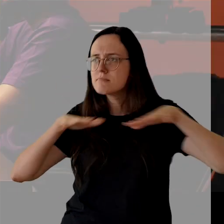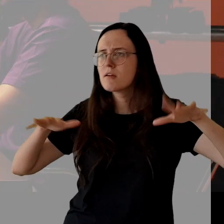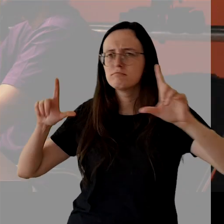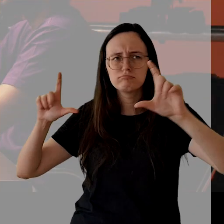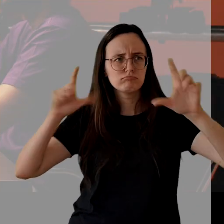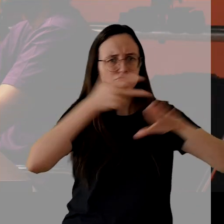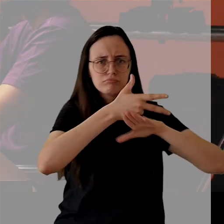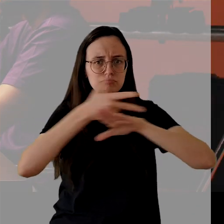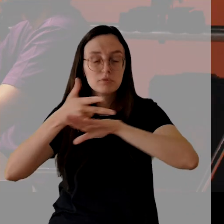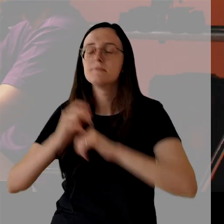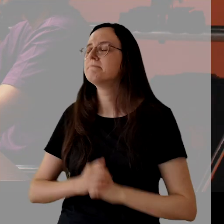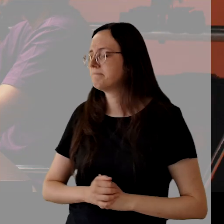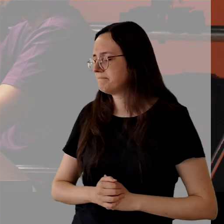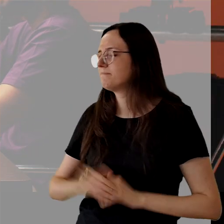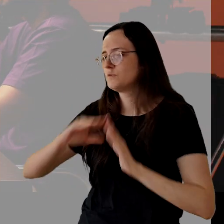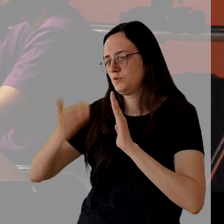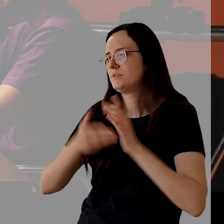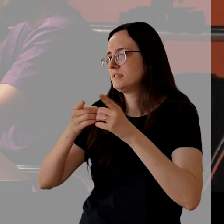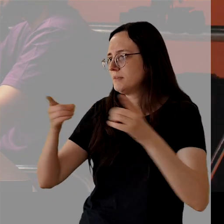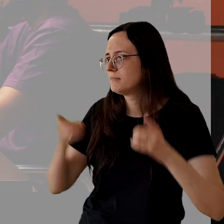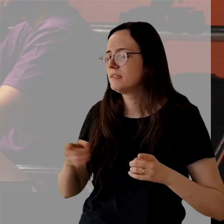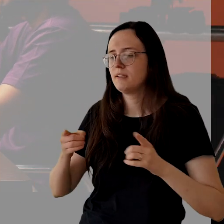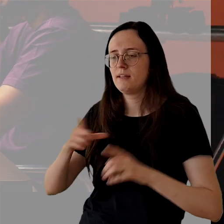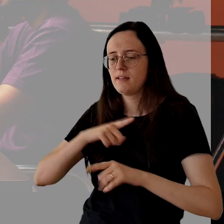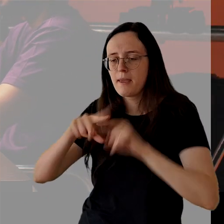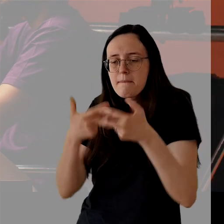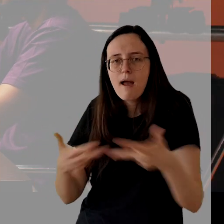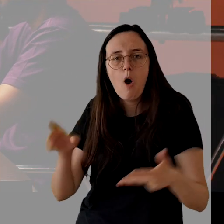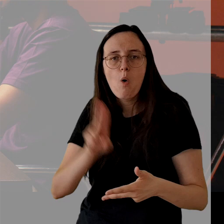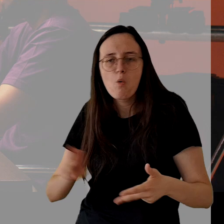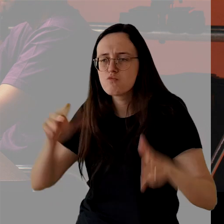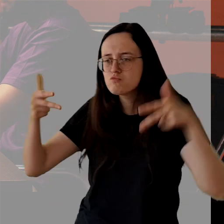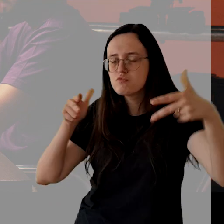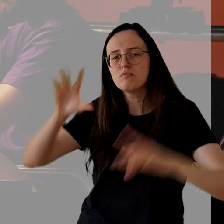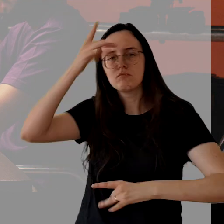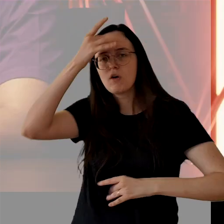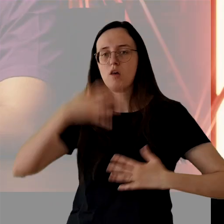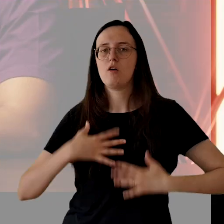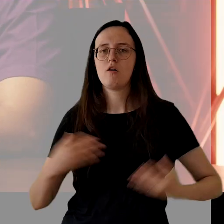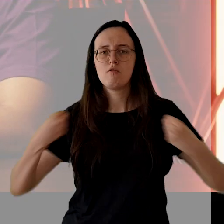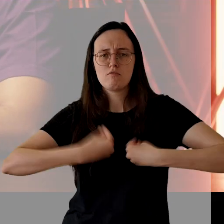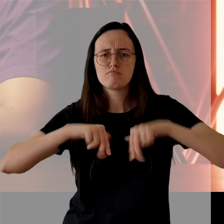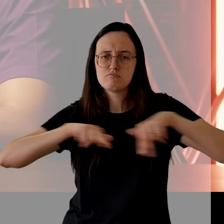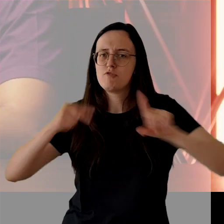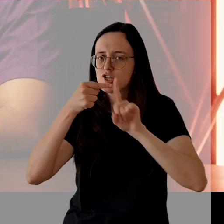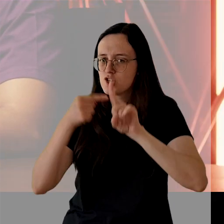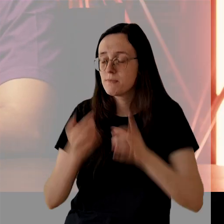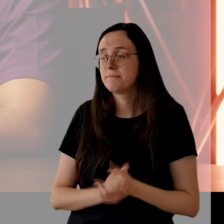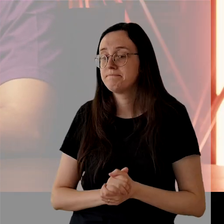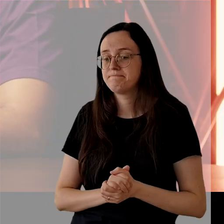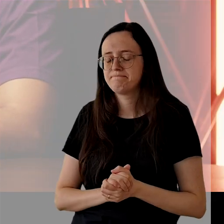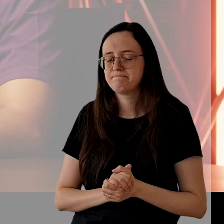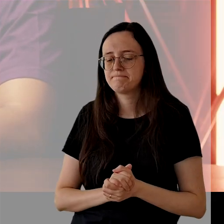todos os departamentos. Todos os departamentos. Legal. Maquinária, caracterização, figurino. Por exemplo, com figurino, né, é